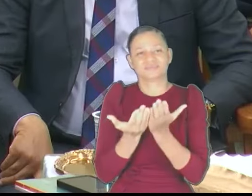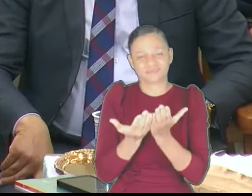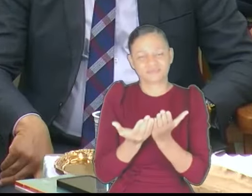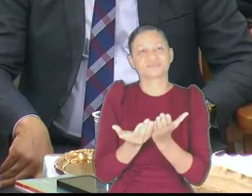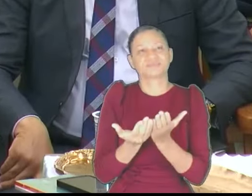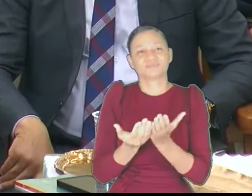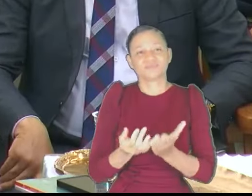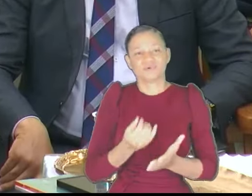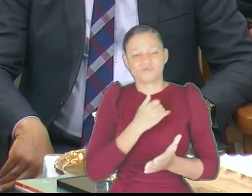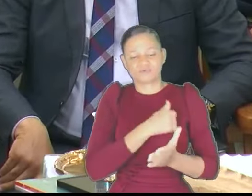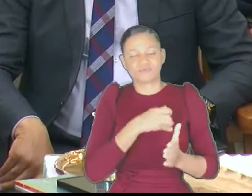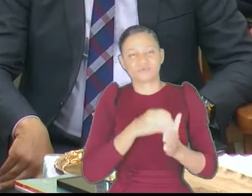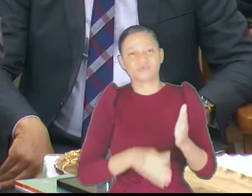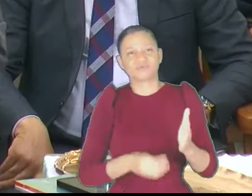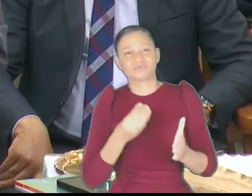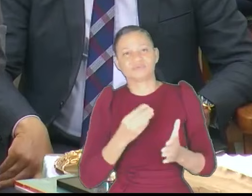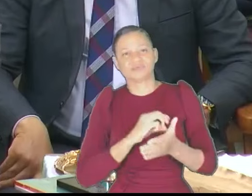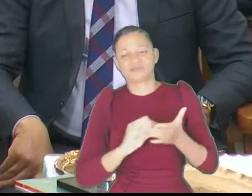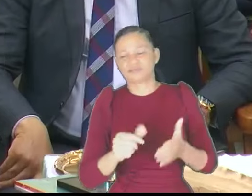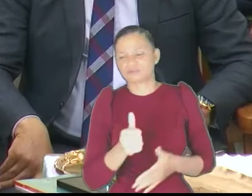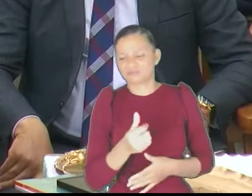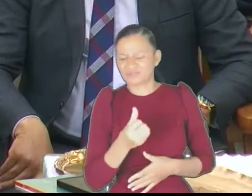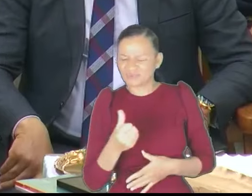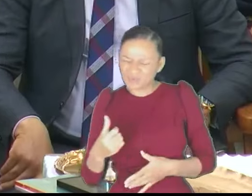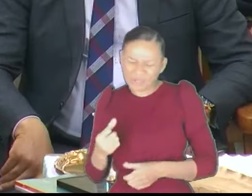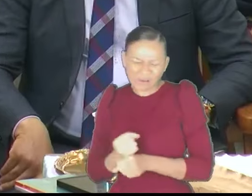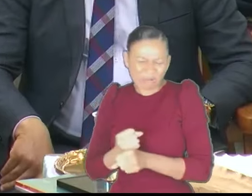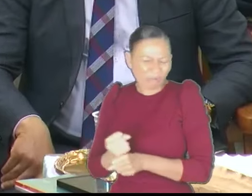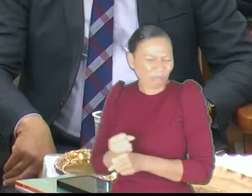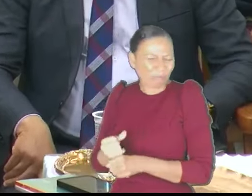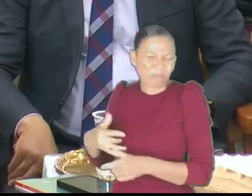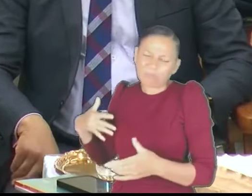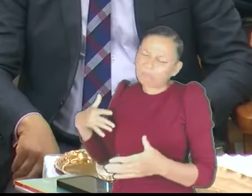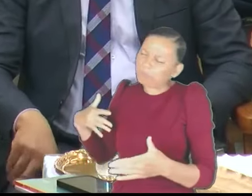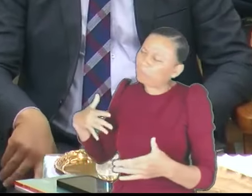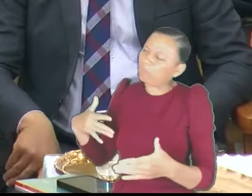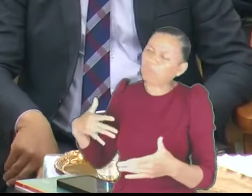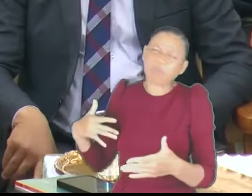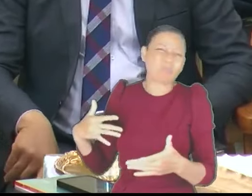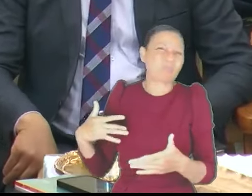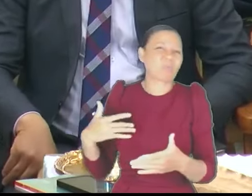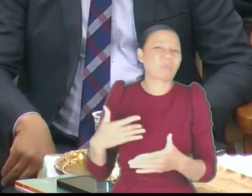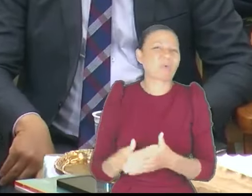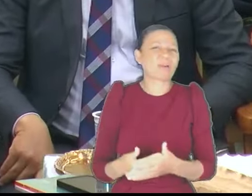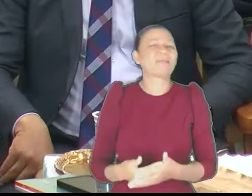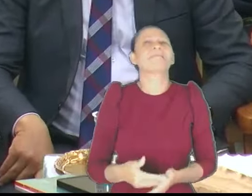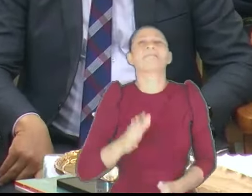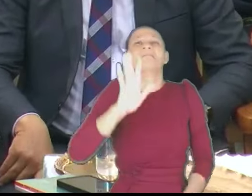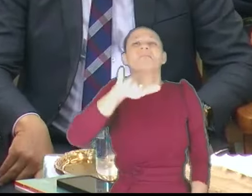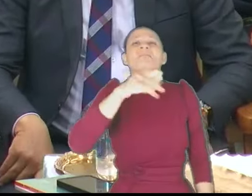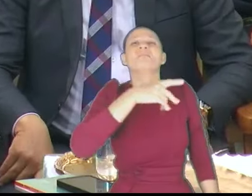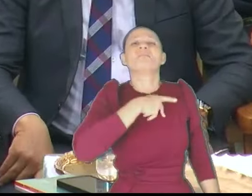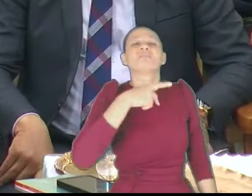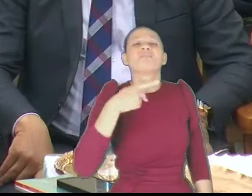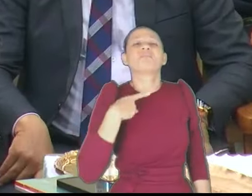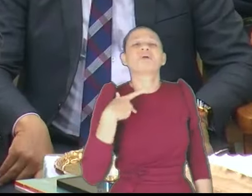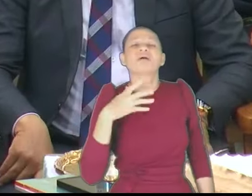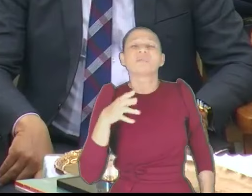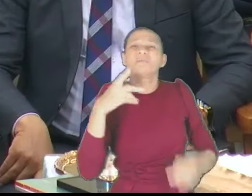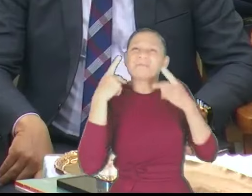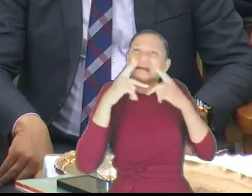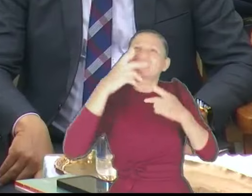João 3,16. Disse, não é possível, esse homem pregou esse texto o ano passado, o ano todinho. Aí ele virou e disse assim, pastor, você vai pregar